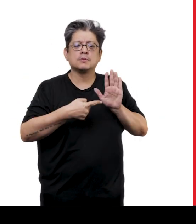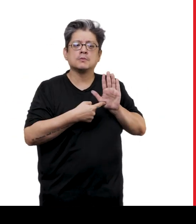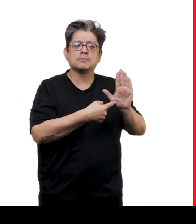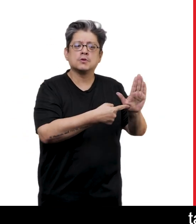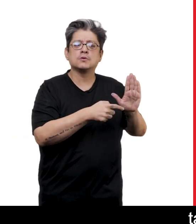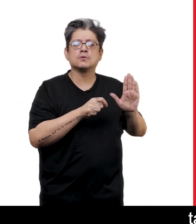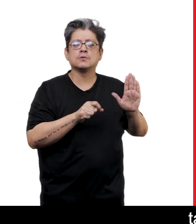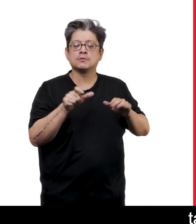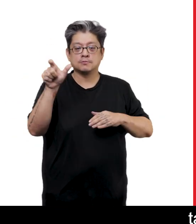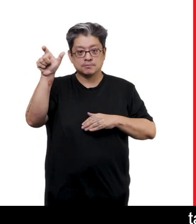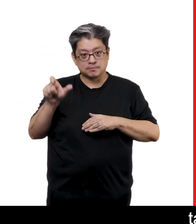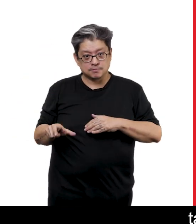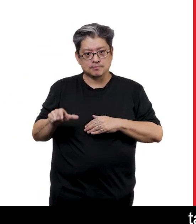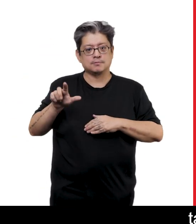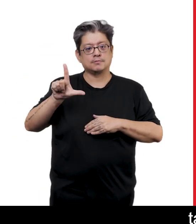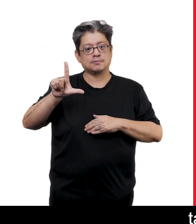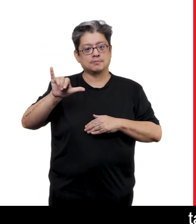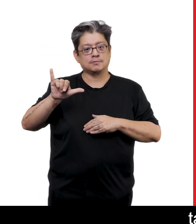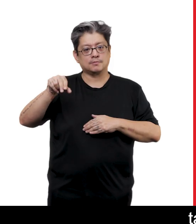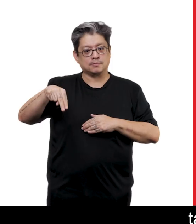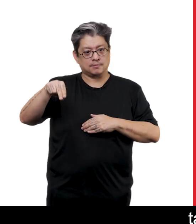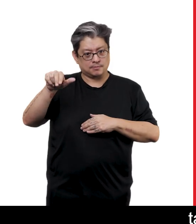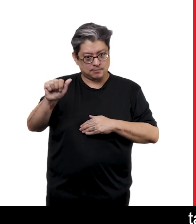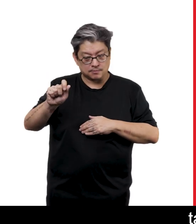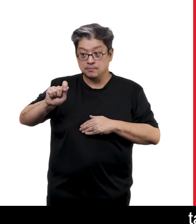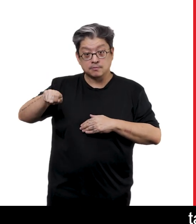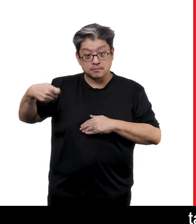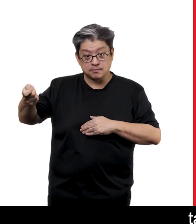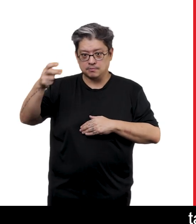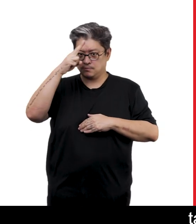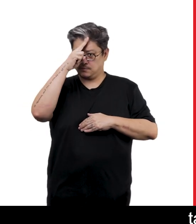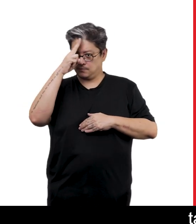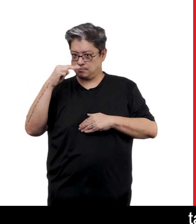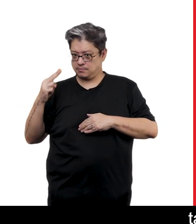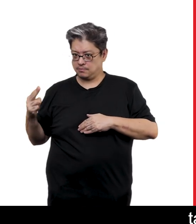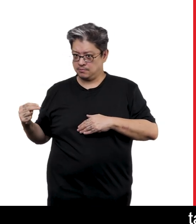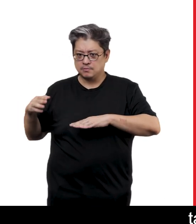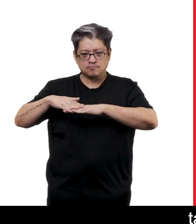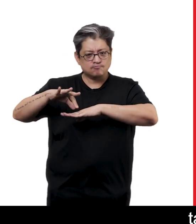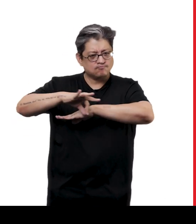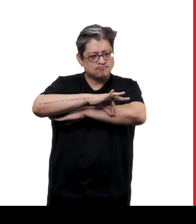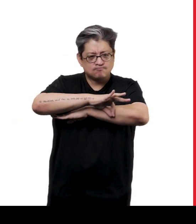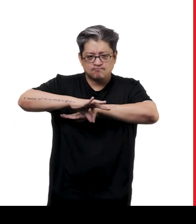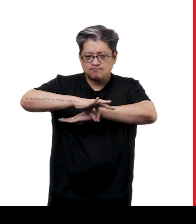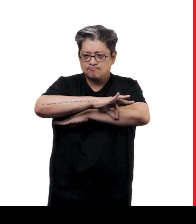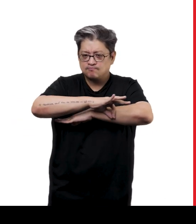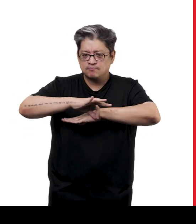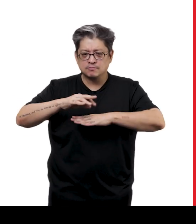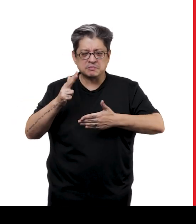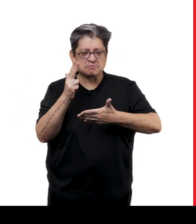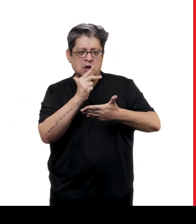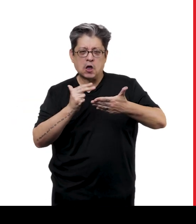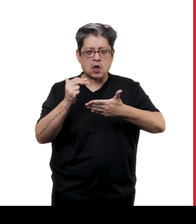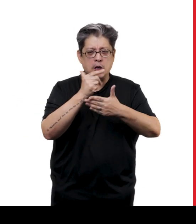1992, tanto nas expografias ousadas como no projeto do edifício histórico, inaugurado